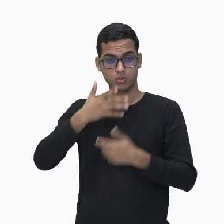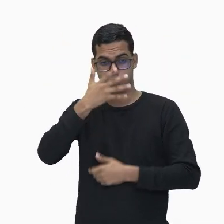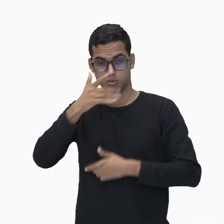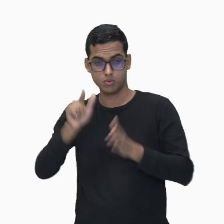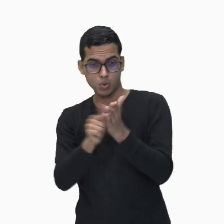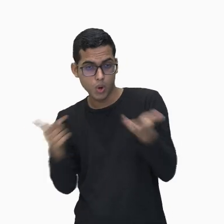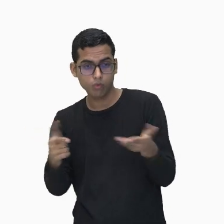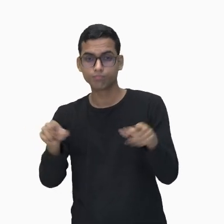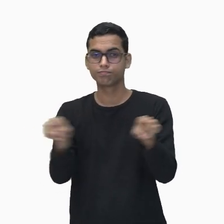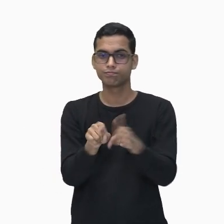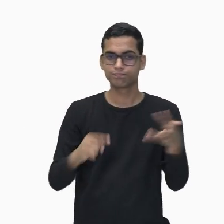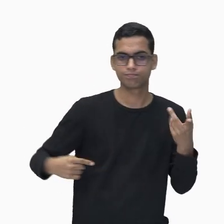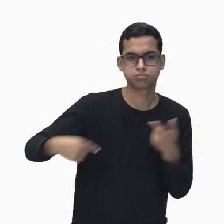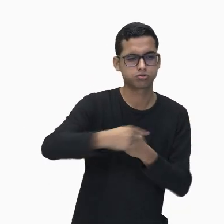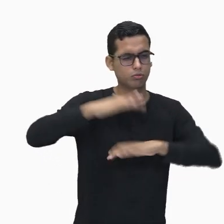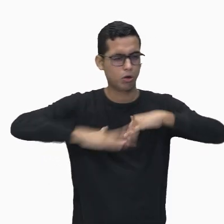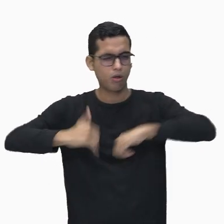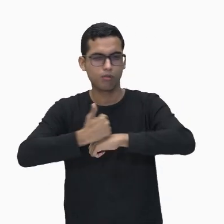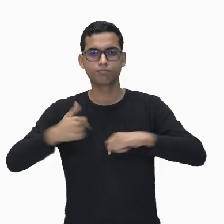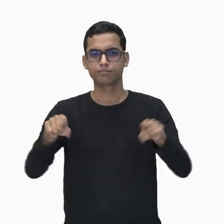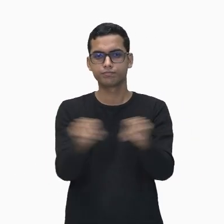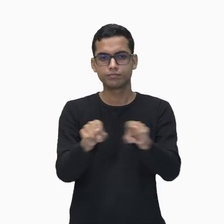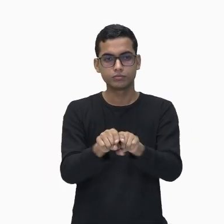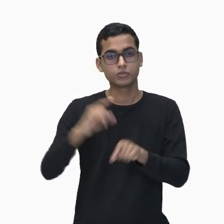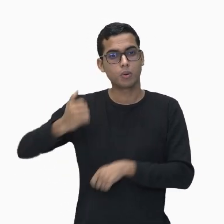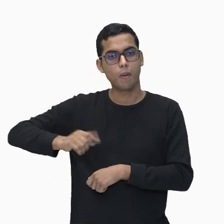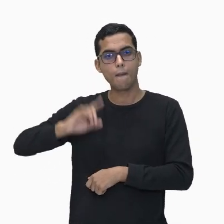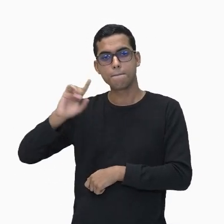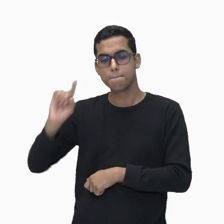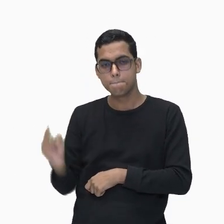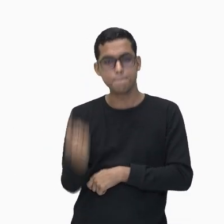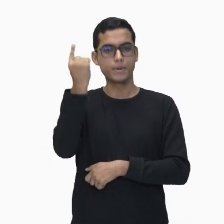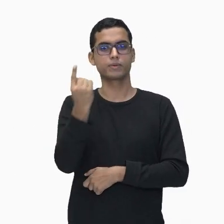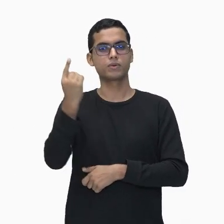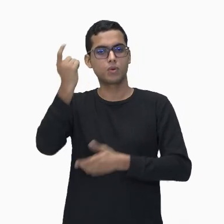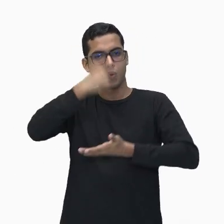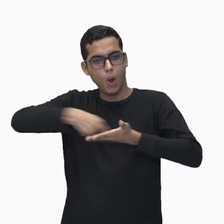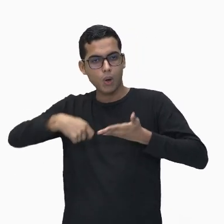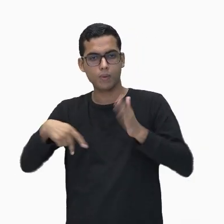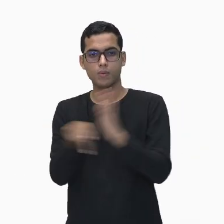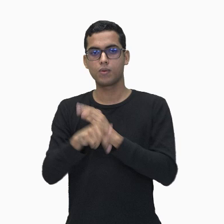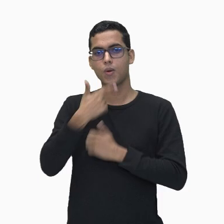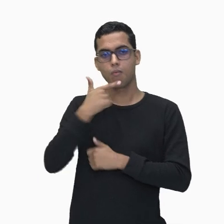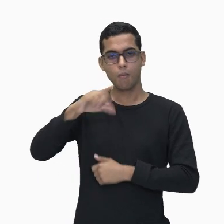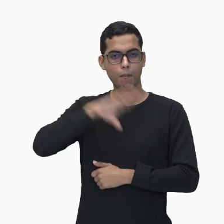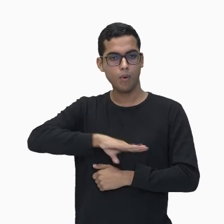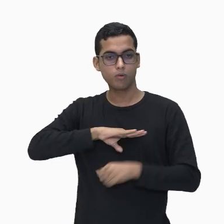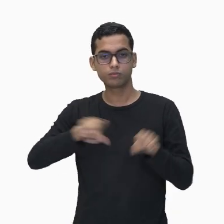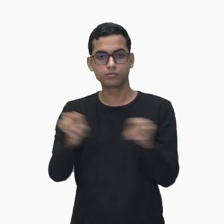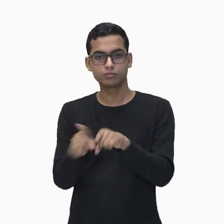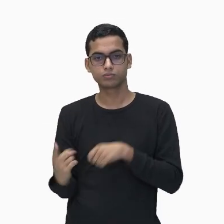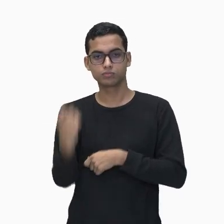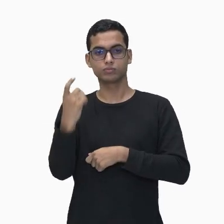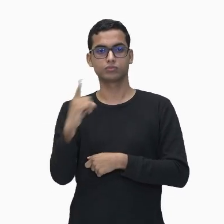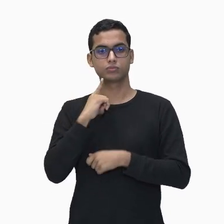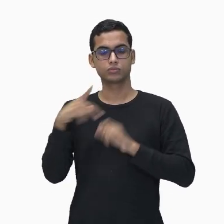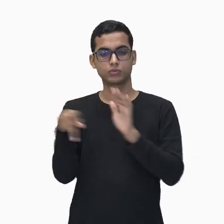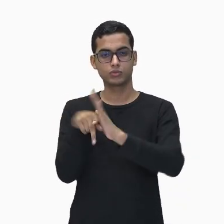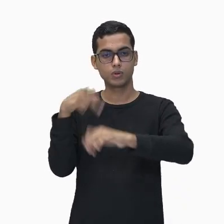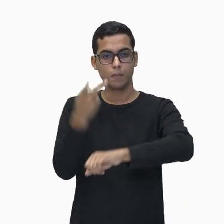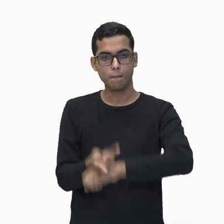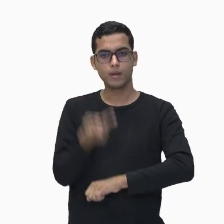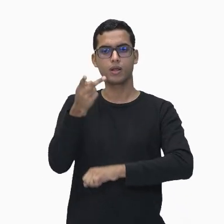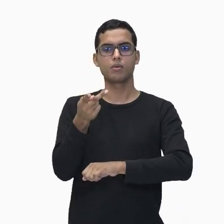língua portuguesa e, até o presente momento, o único a receber o Prêmio Nobel